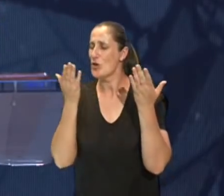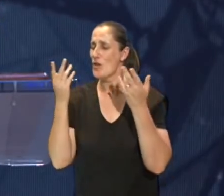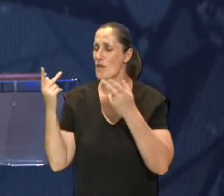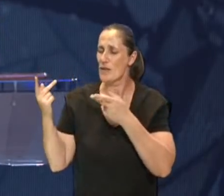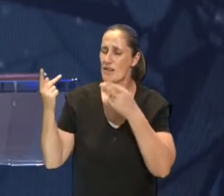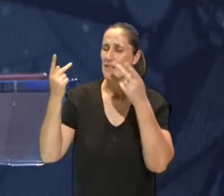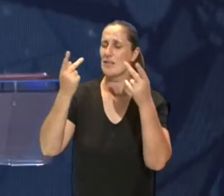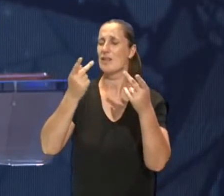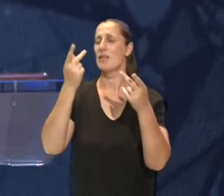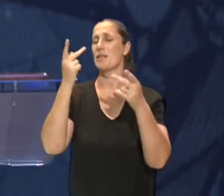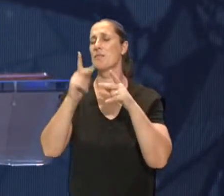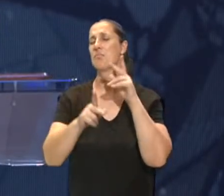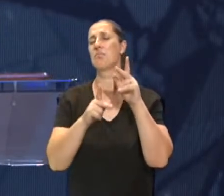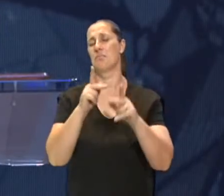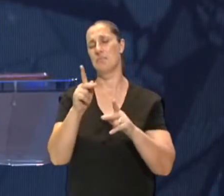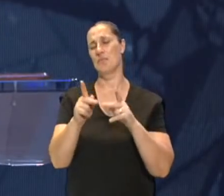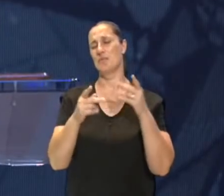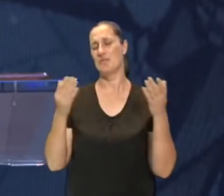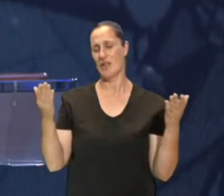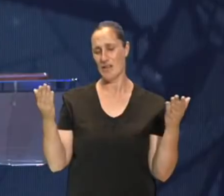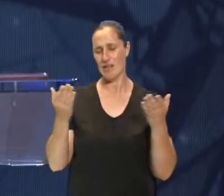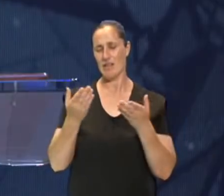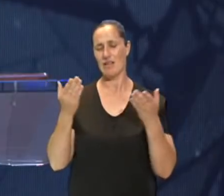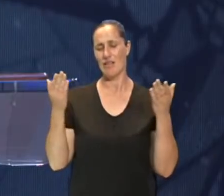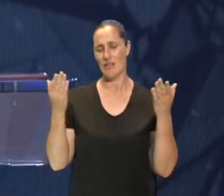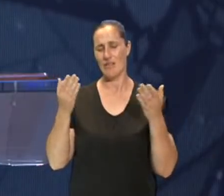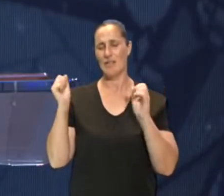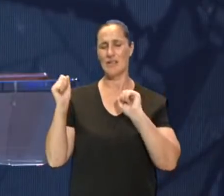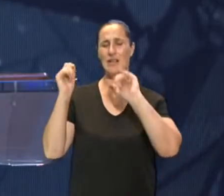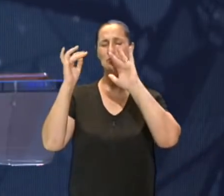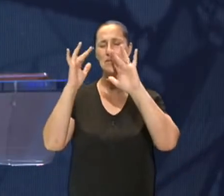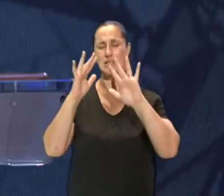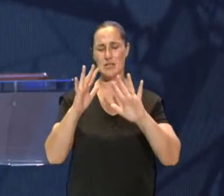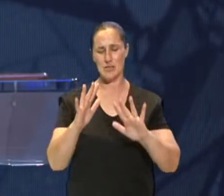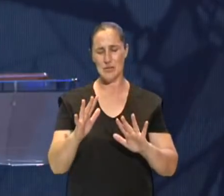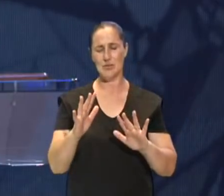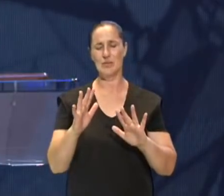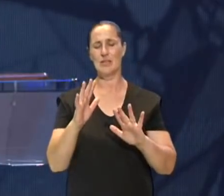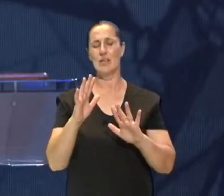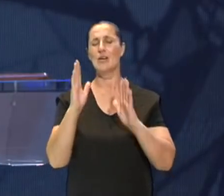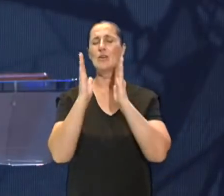teu povo, visita agora e abençoa. É